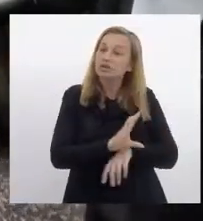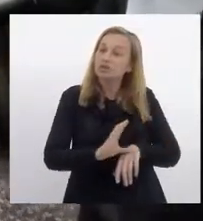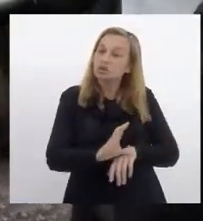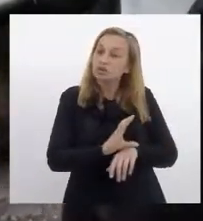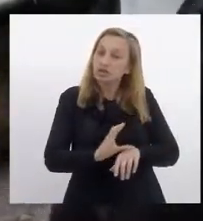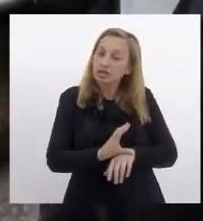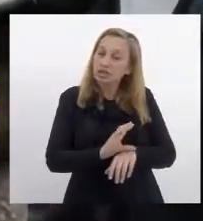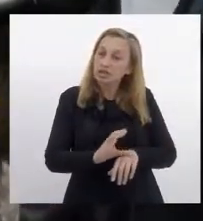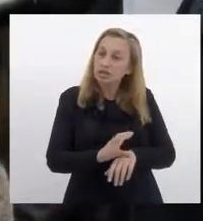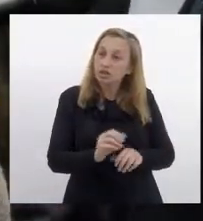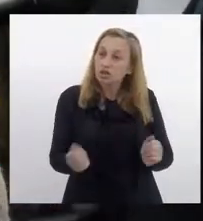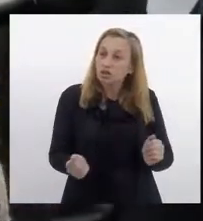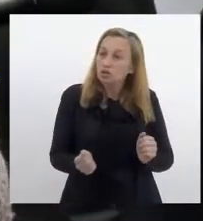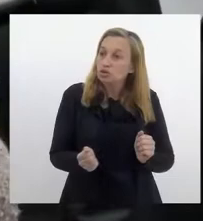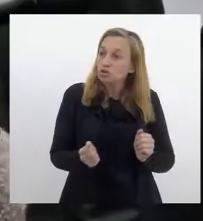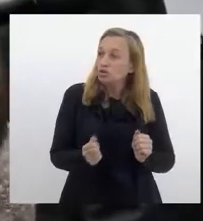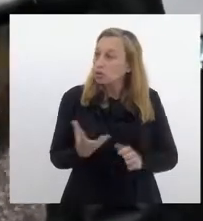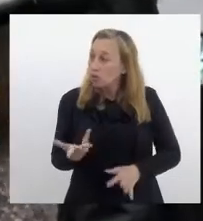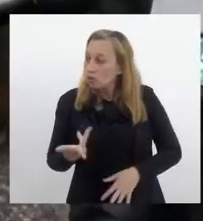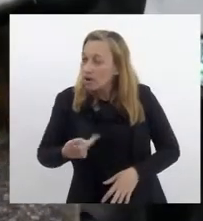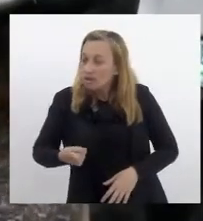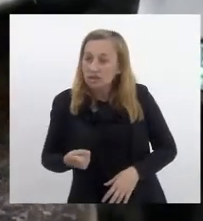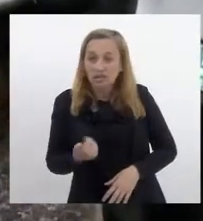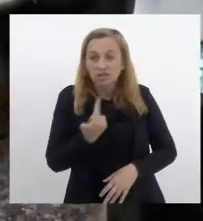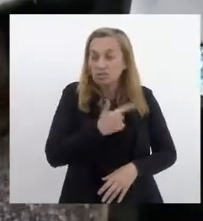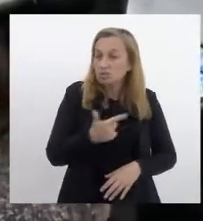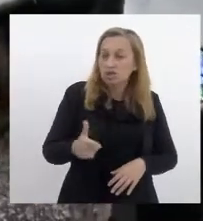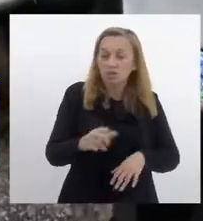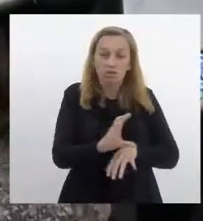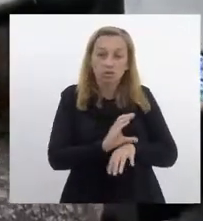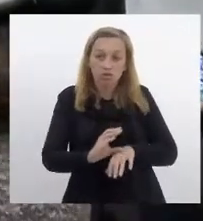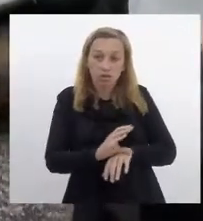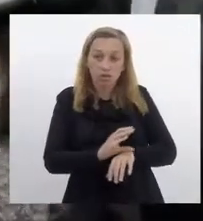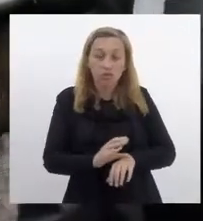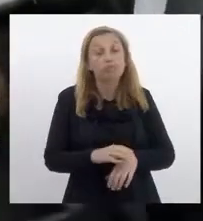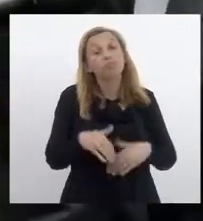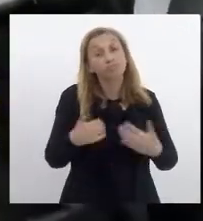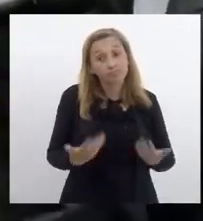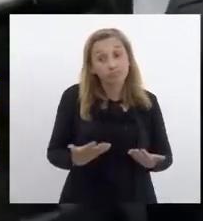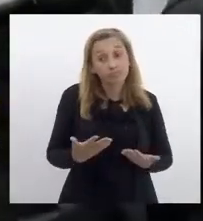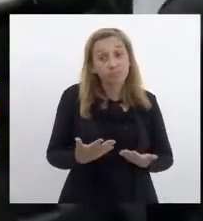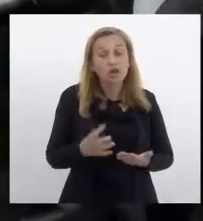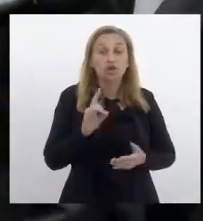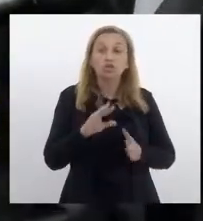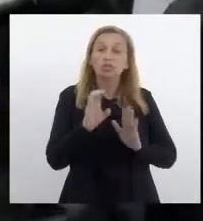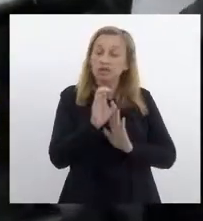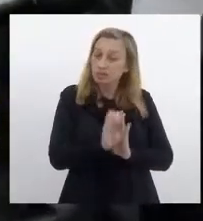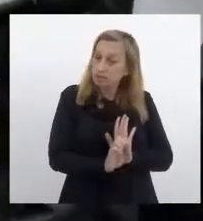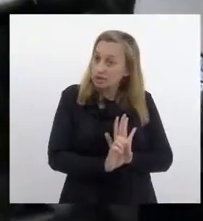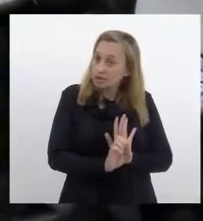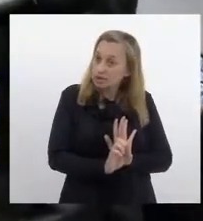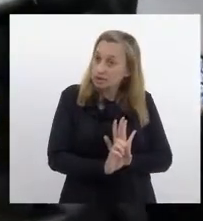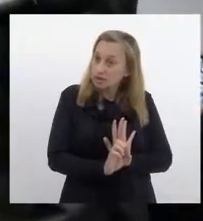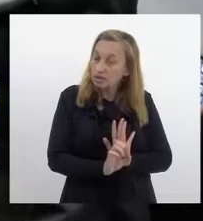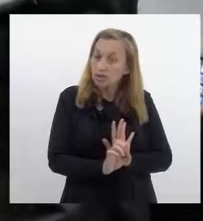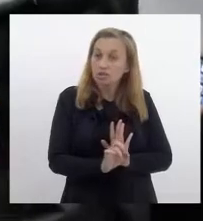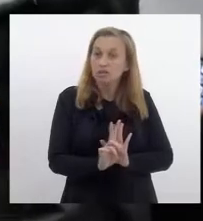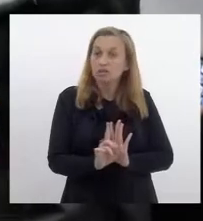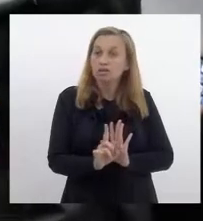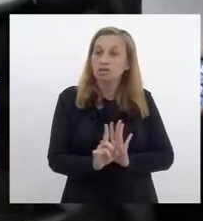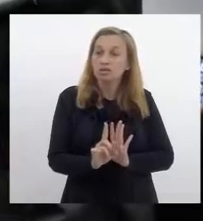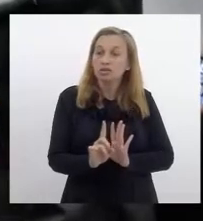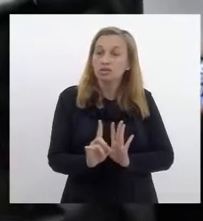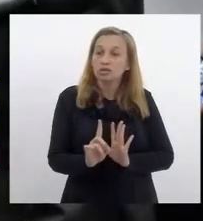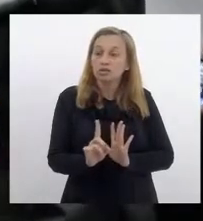constitucionalidade com paridade, senão não é constitucional. Sobre as emendas, não cabe